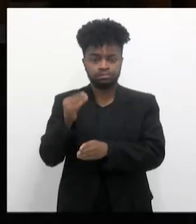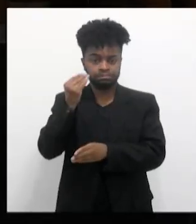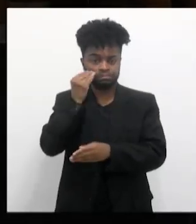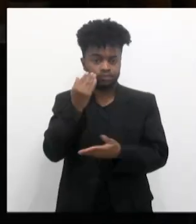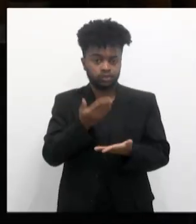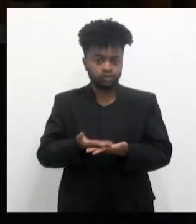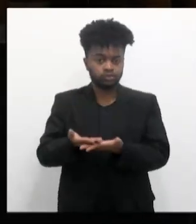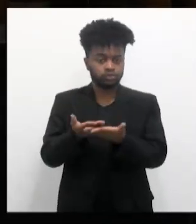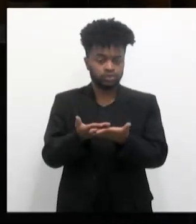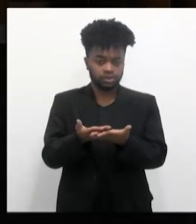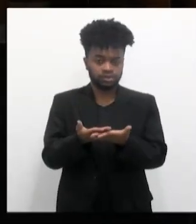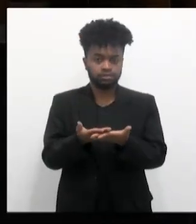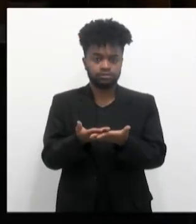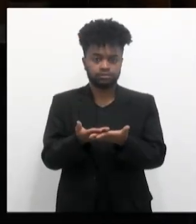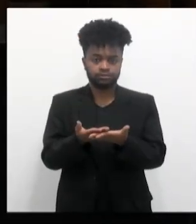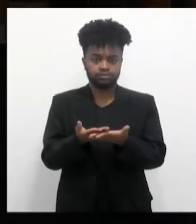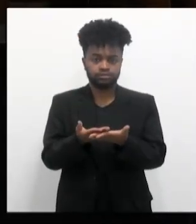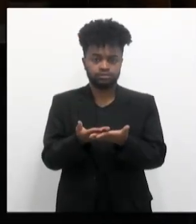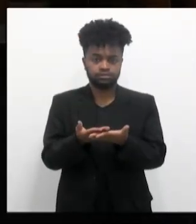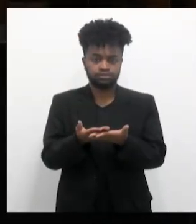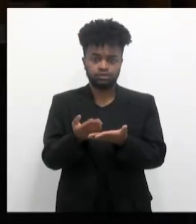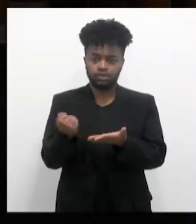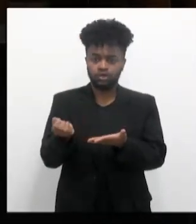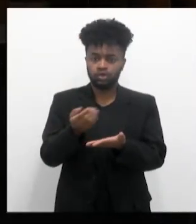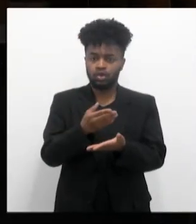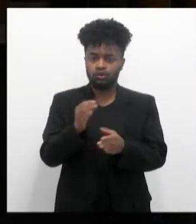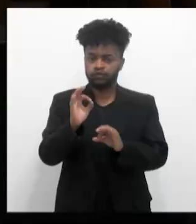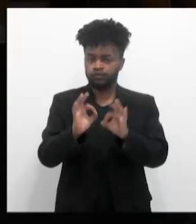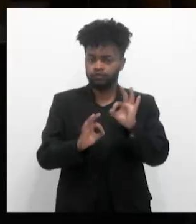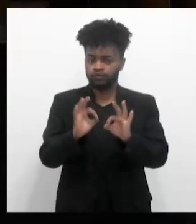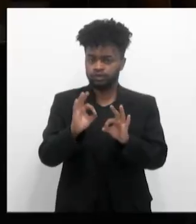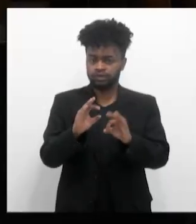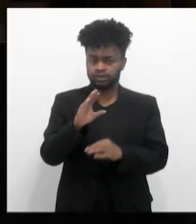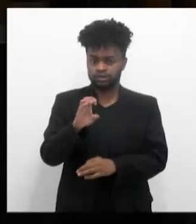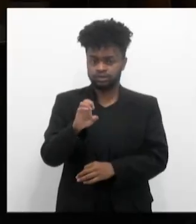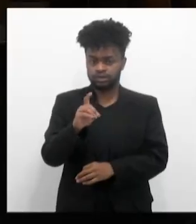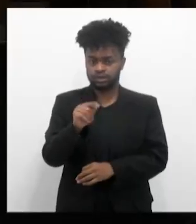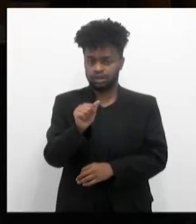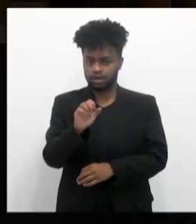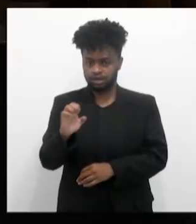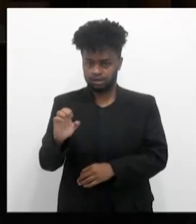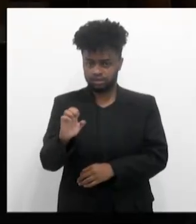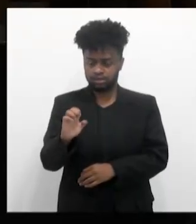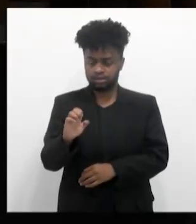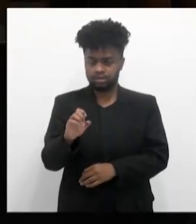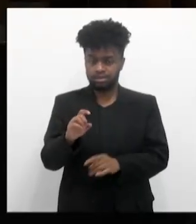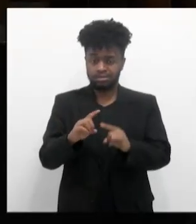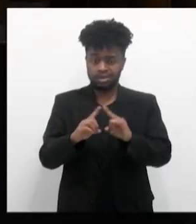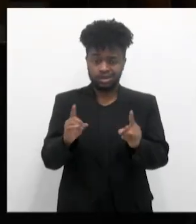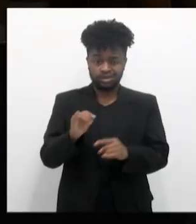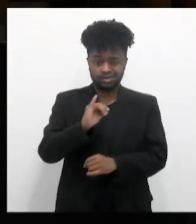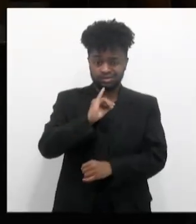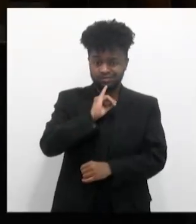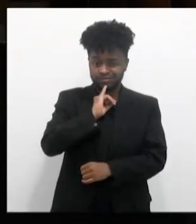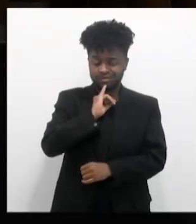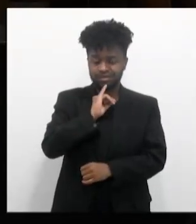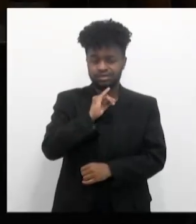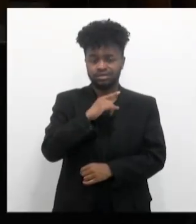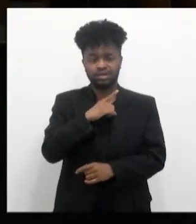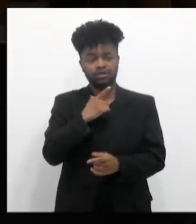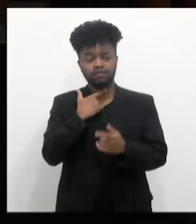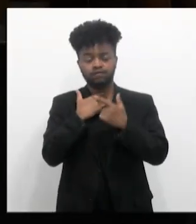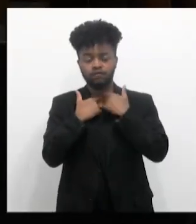estudar uma nova organização da SEDAI e, infelizmente, com o